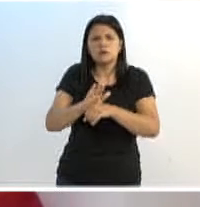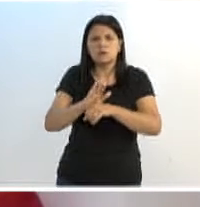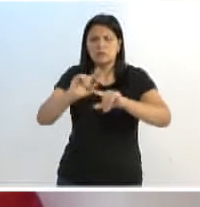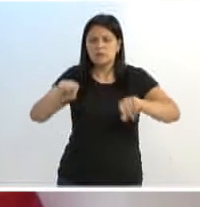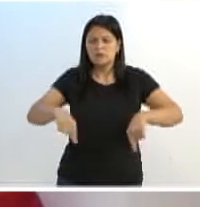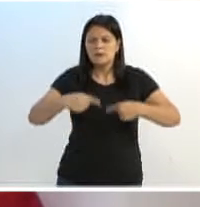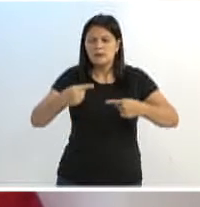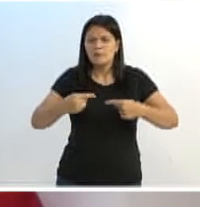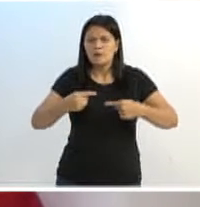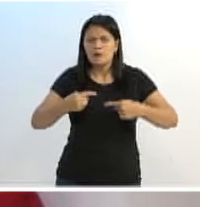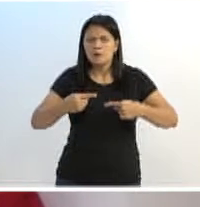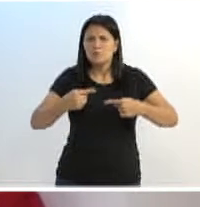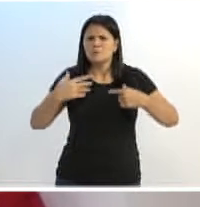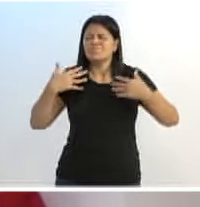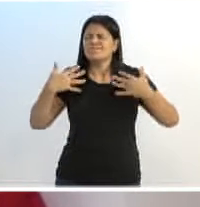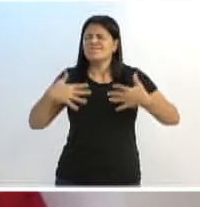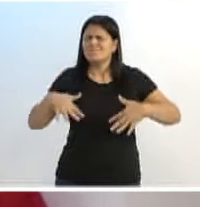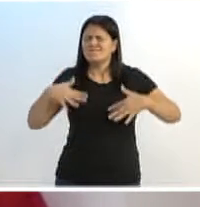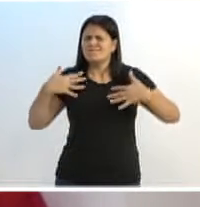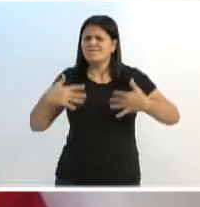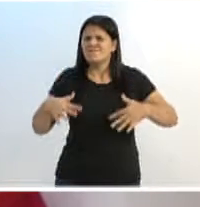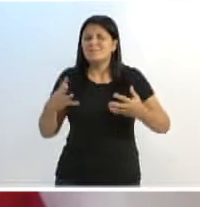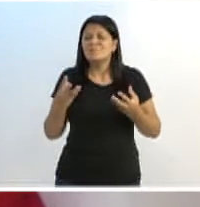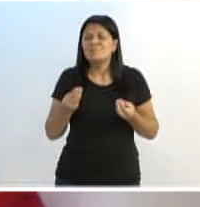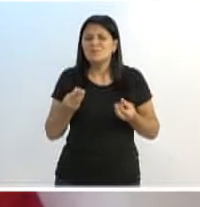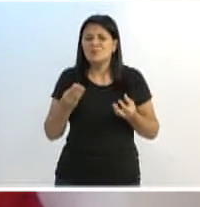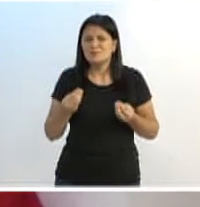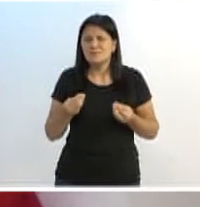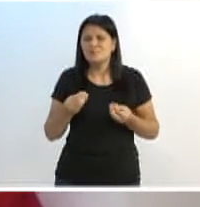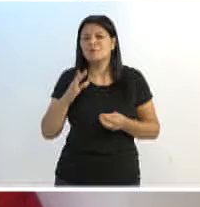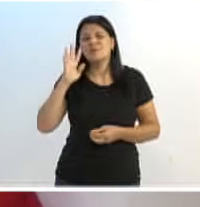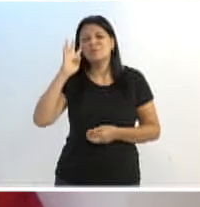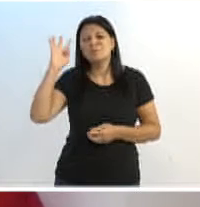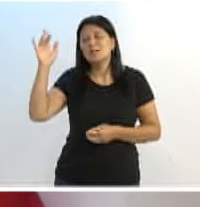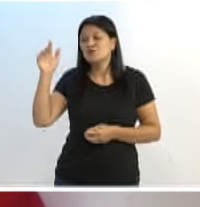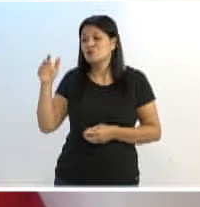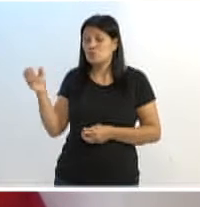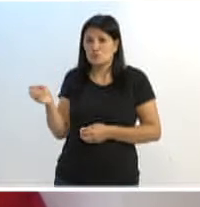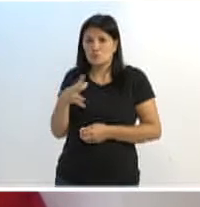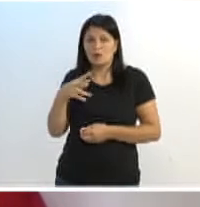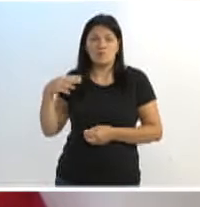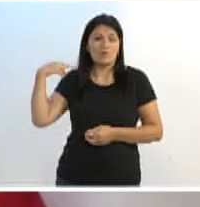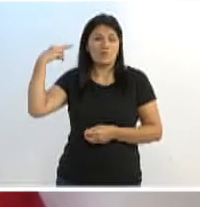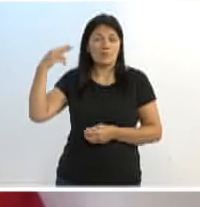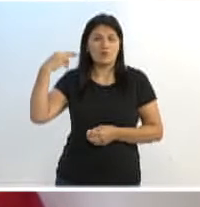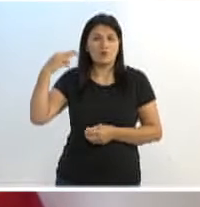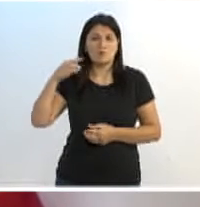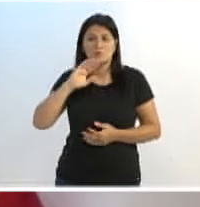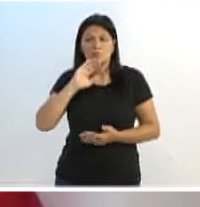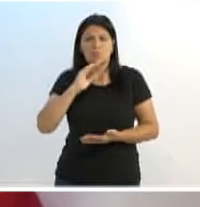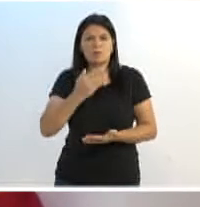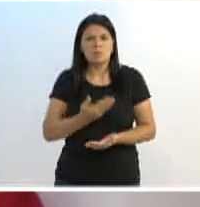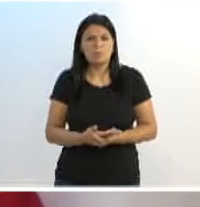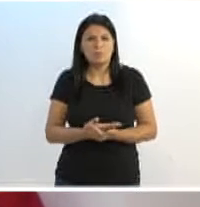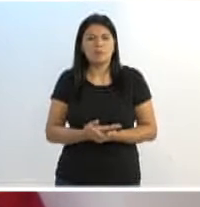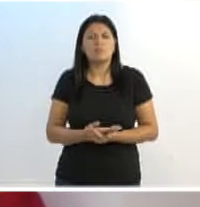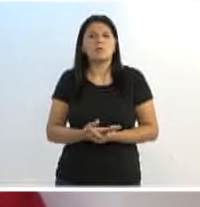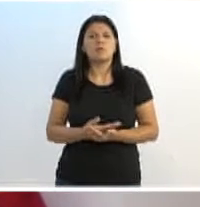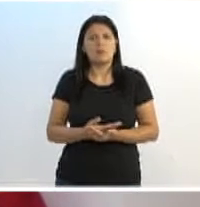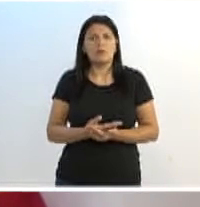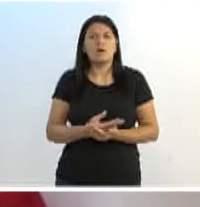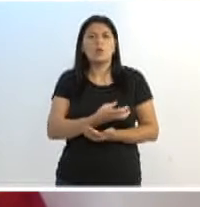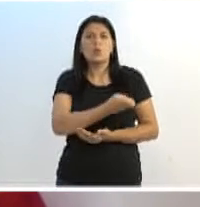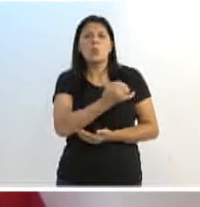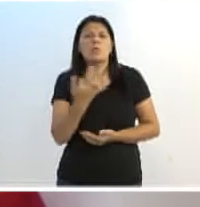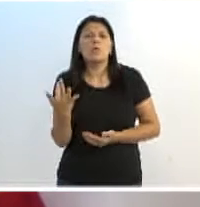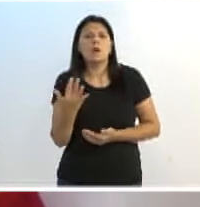poucos. Eu imagino, inclusive, que muitos que aqui chegaram recentemente, alguns conversando aqui, estão até impressionados com a quantidade de demanda que tem. Então,